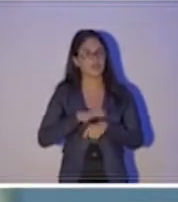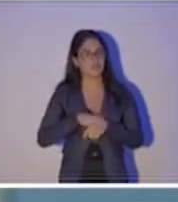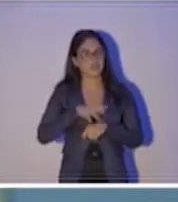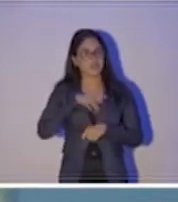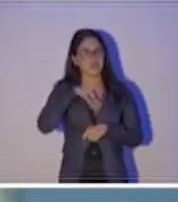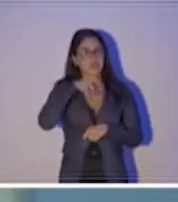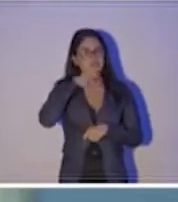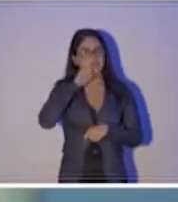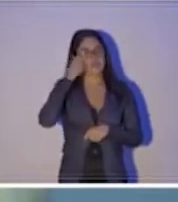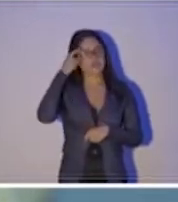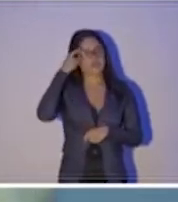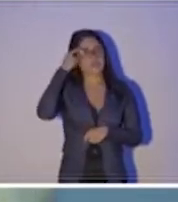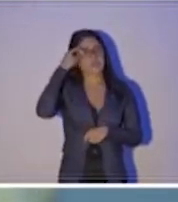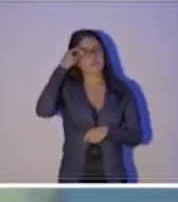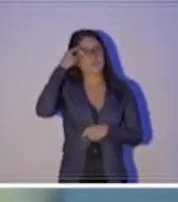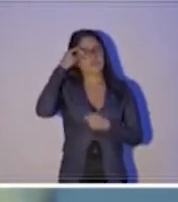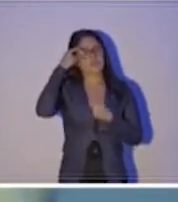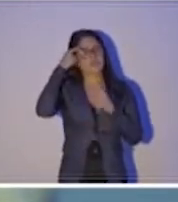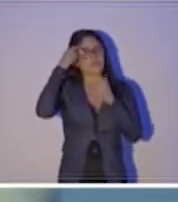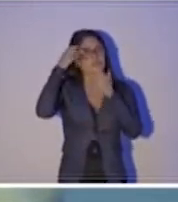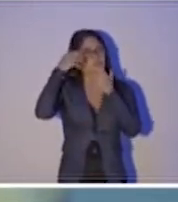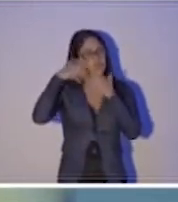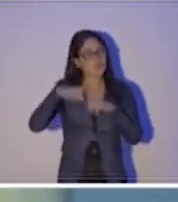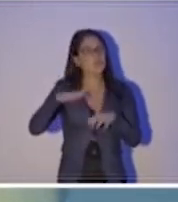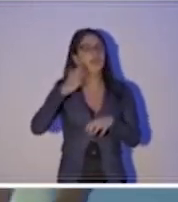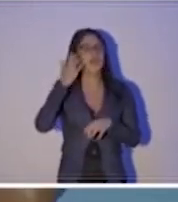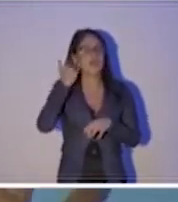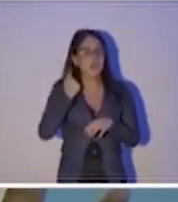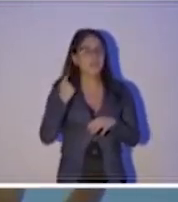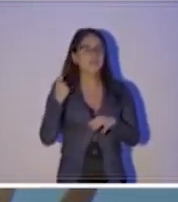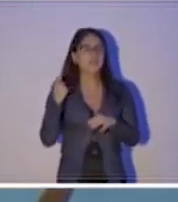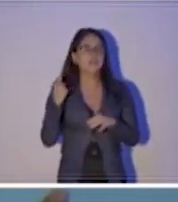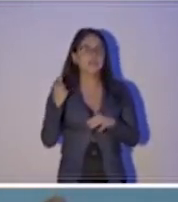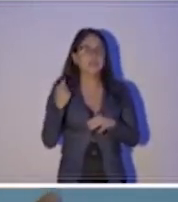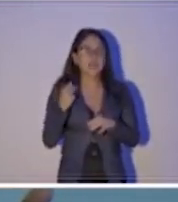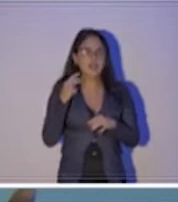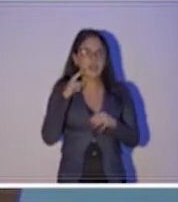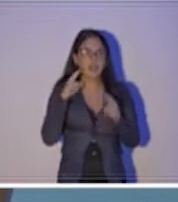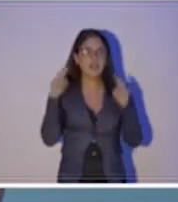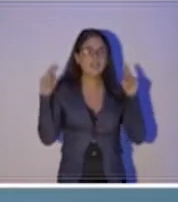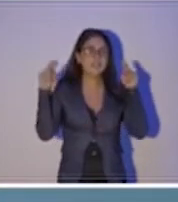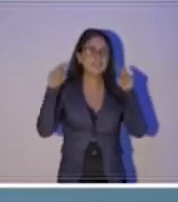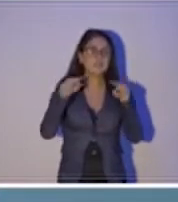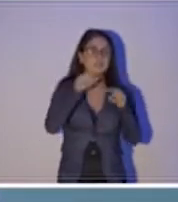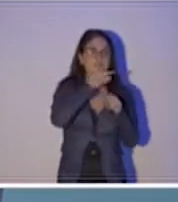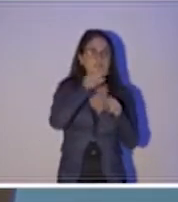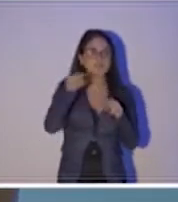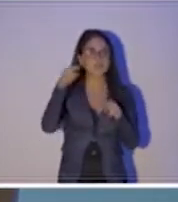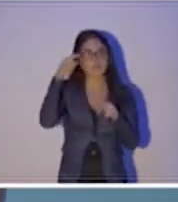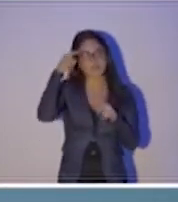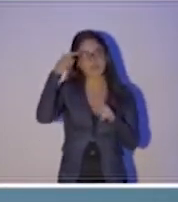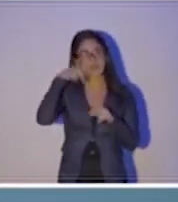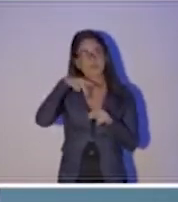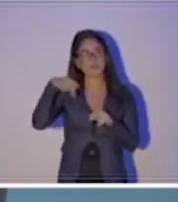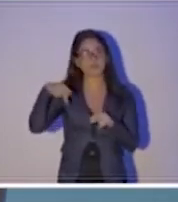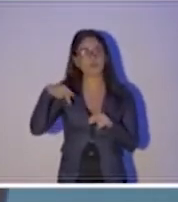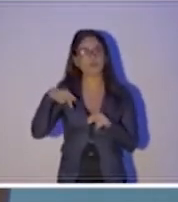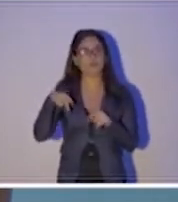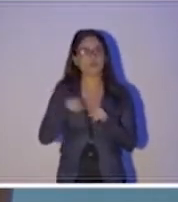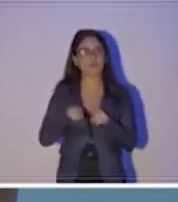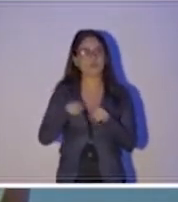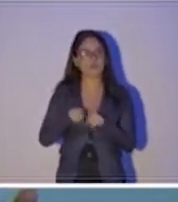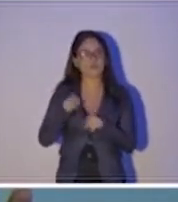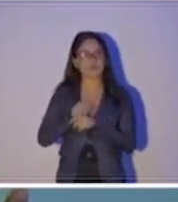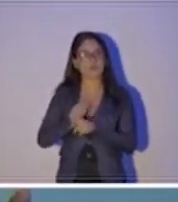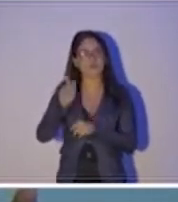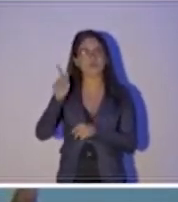respira, pensa com calma antes de responder, porque eu sei que é um desafio, olhar para essa plateia e pensar nos professores e nos gestores